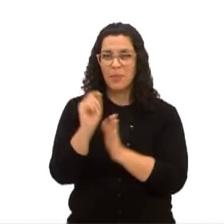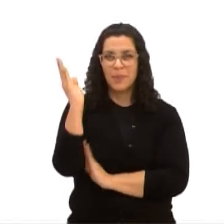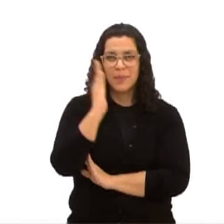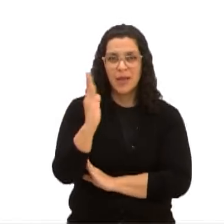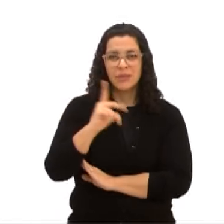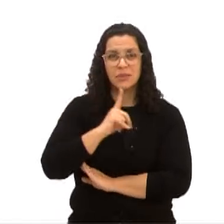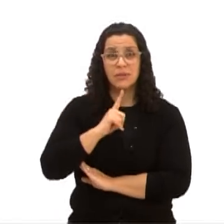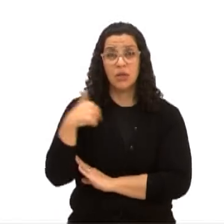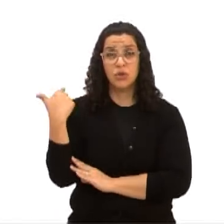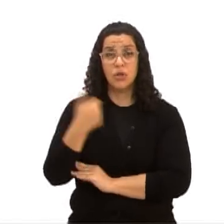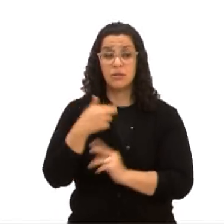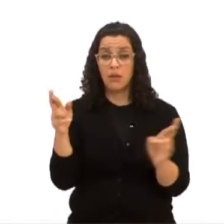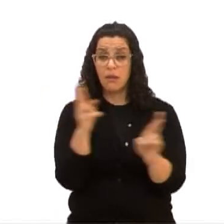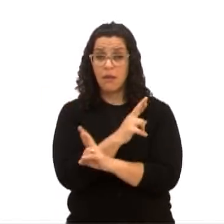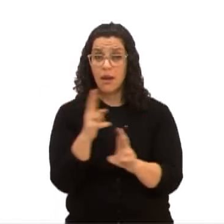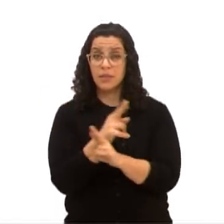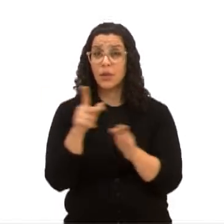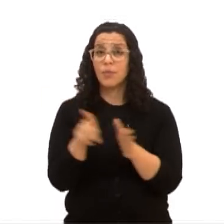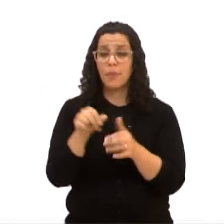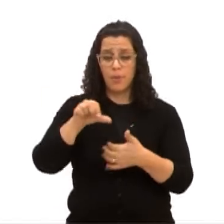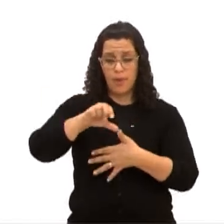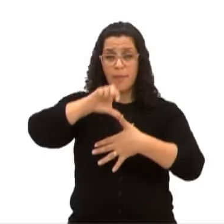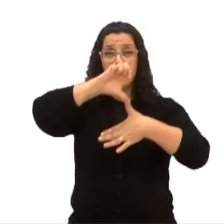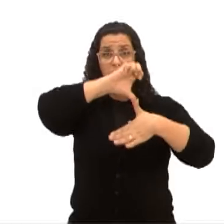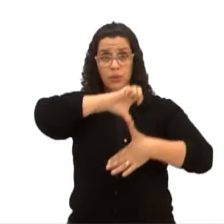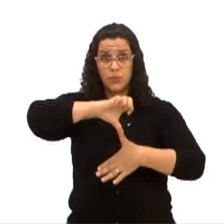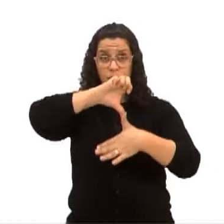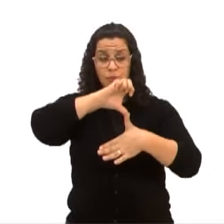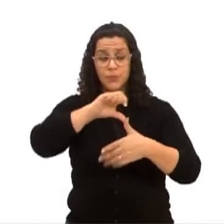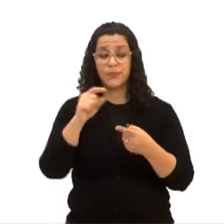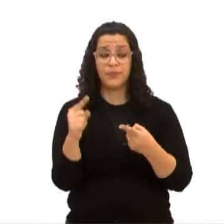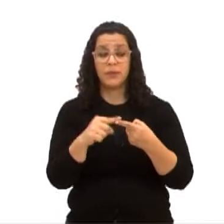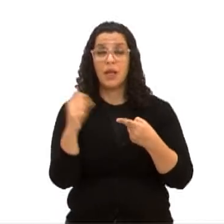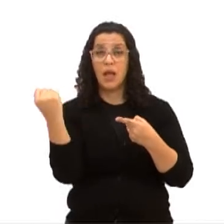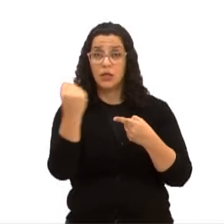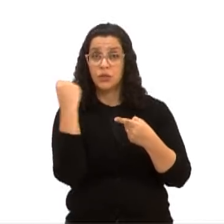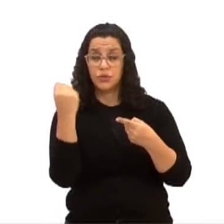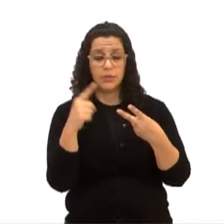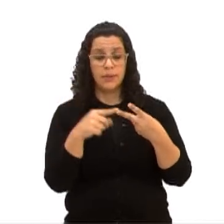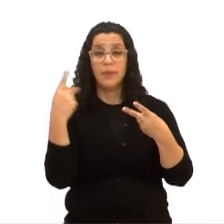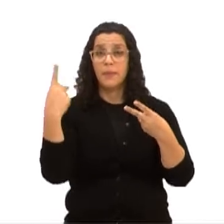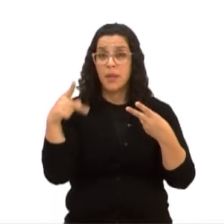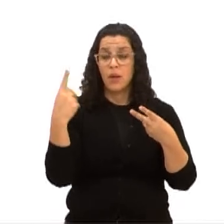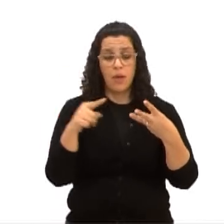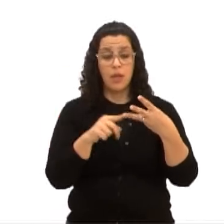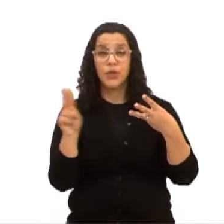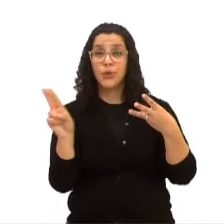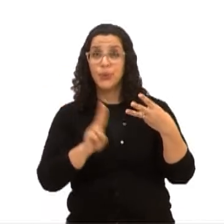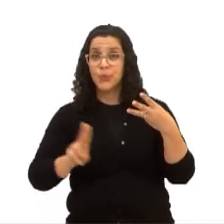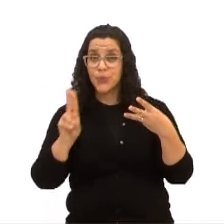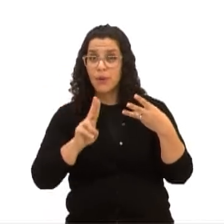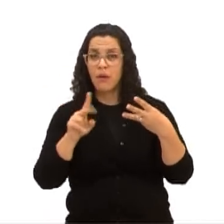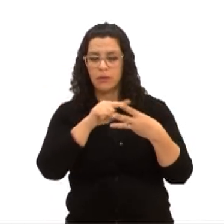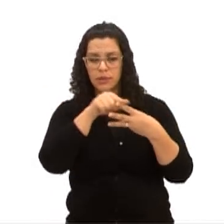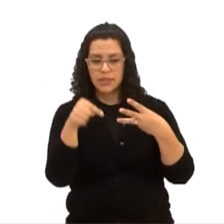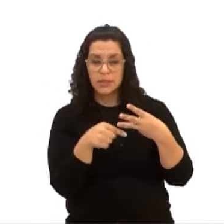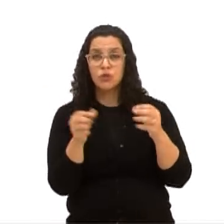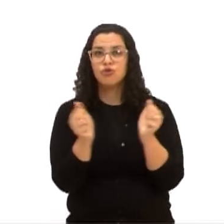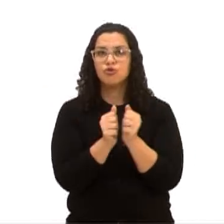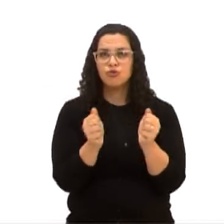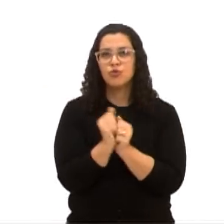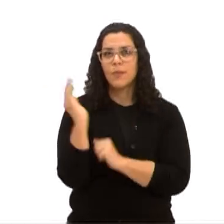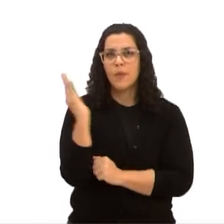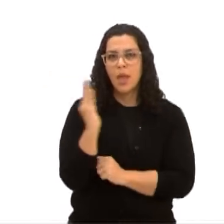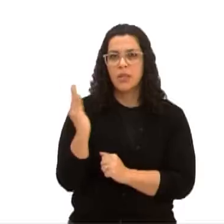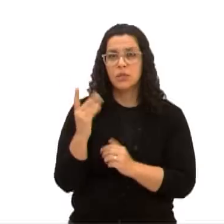integração com alguns países aqui da América do Sul, a Argentina, o Paraguai e o Uruguai. E esses países, então, eles